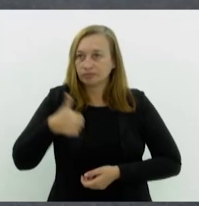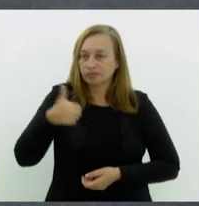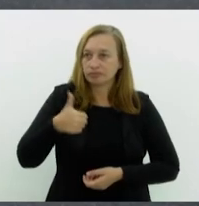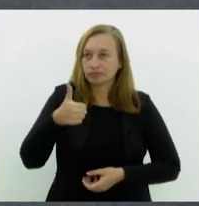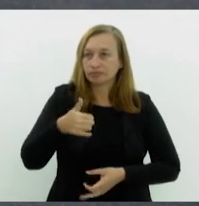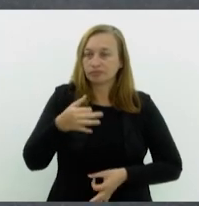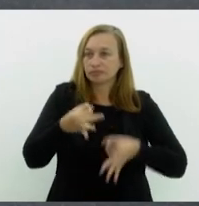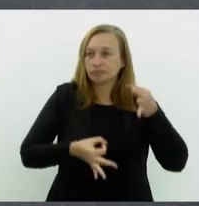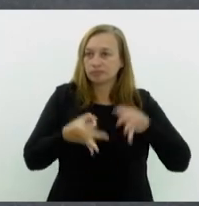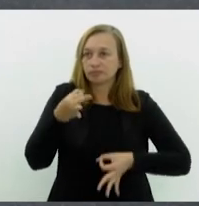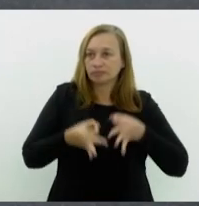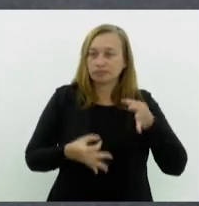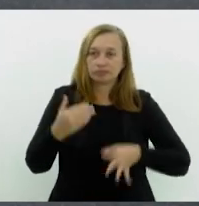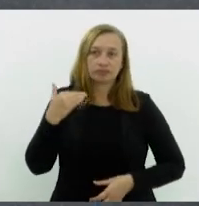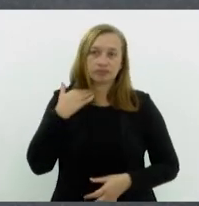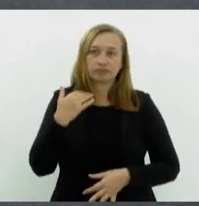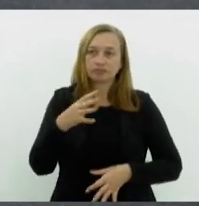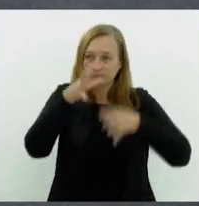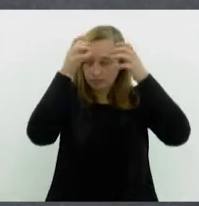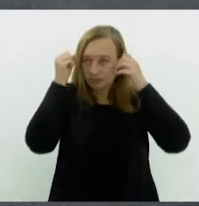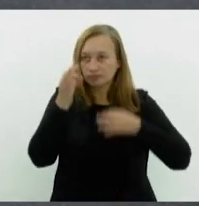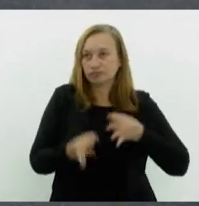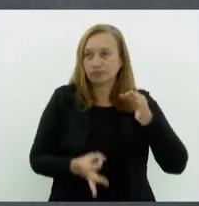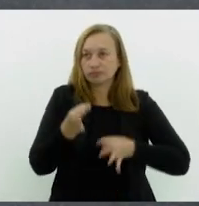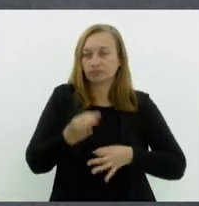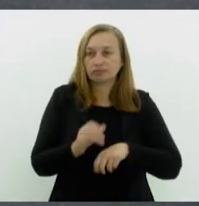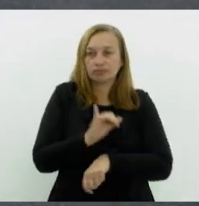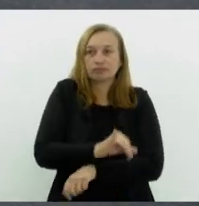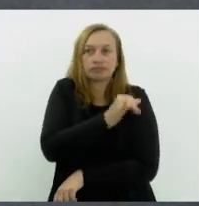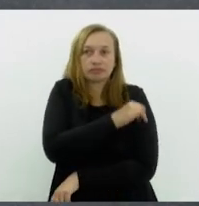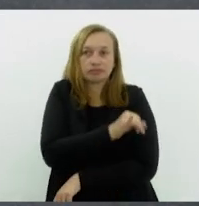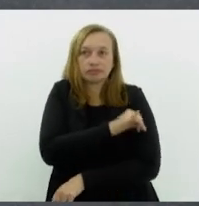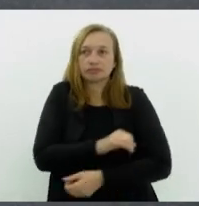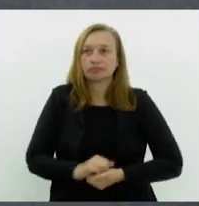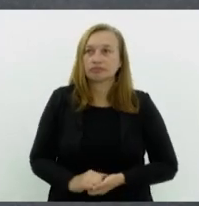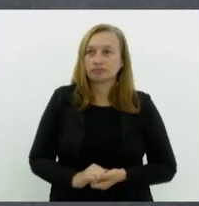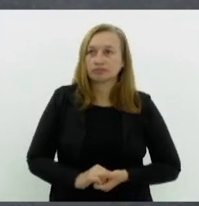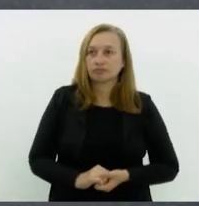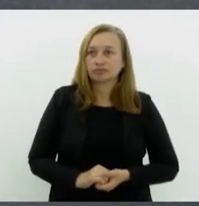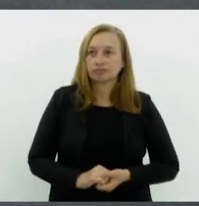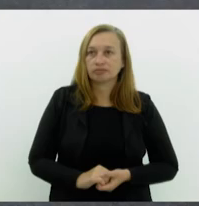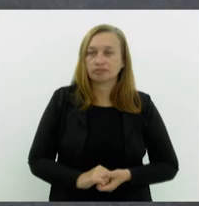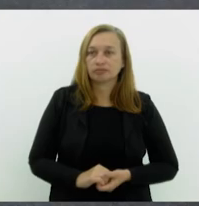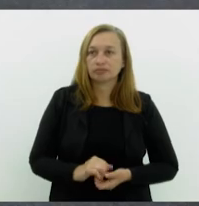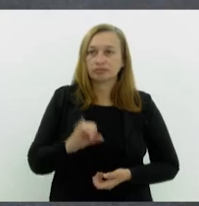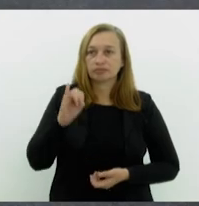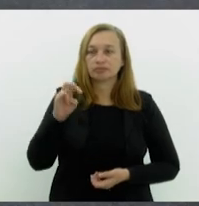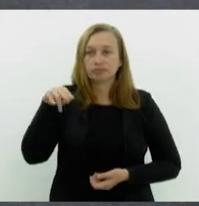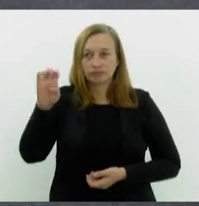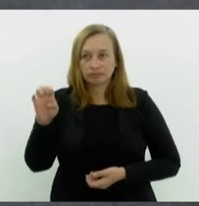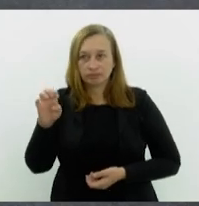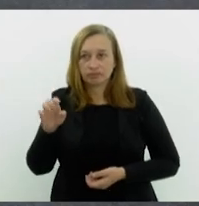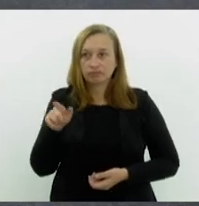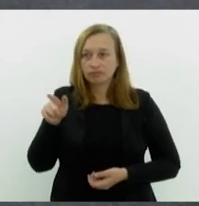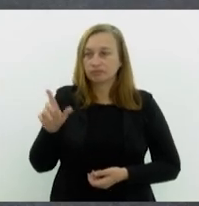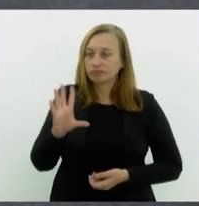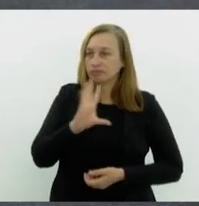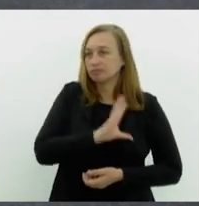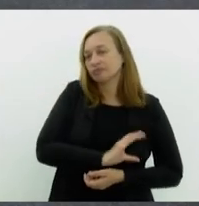juíza desembargadora negra do Tribunal de Justiça do Estado do Rio de Janeiro. A senhora Ivone Caetano, ela é uma